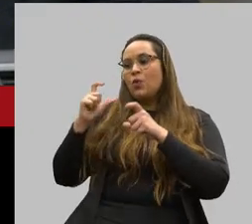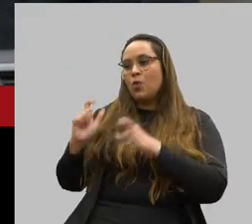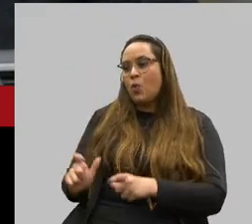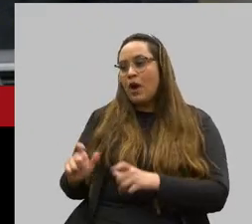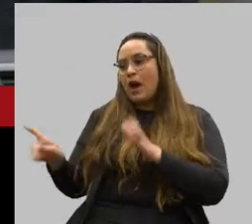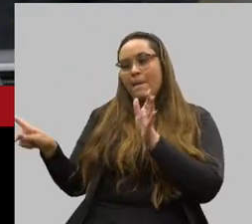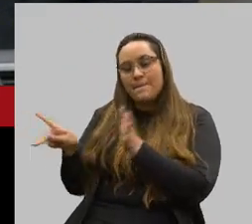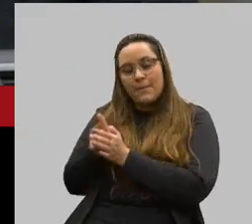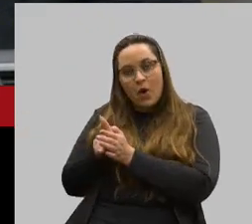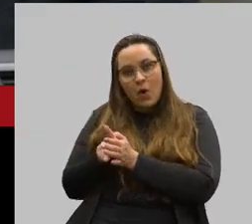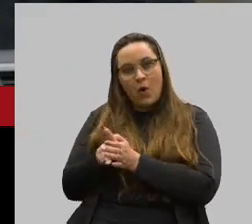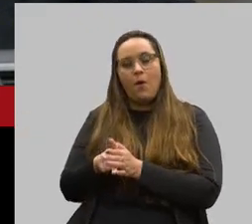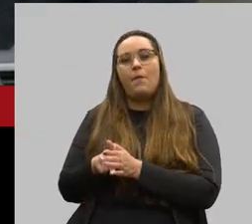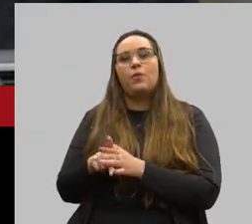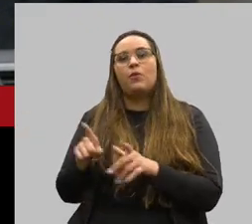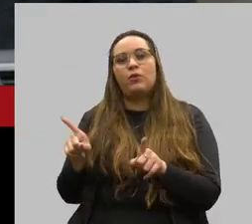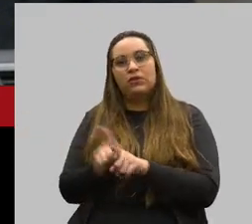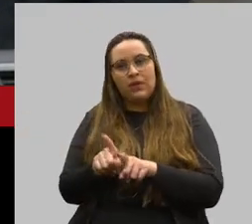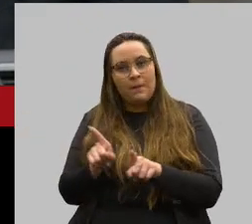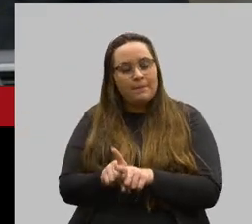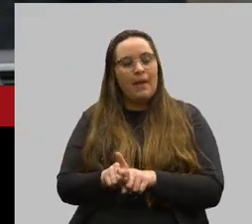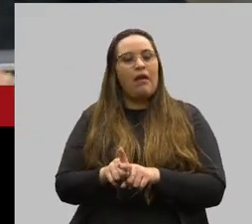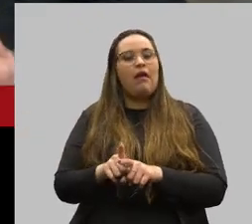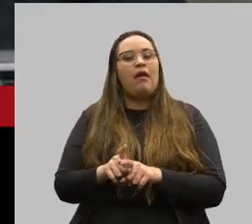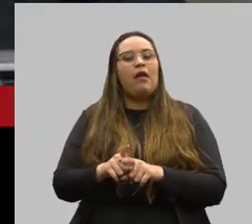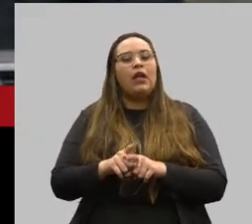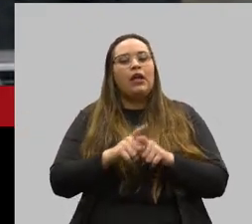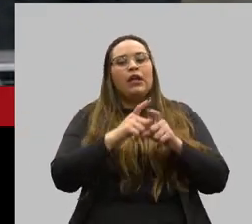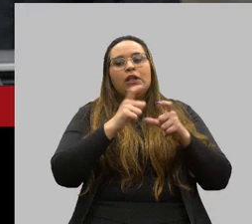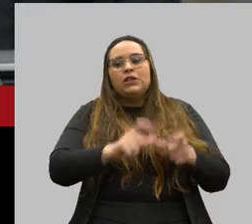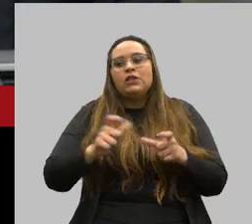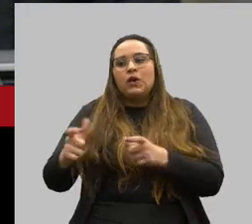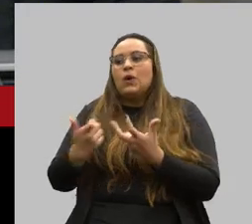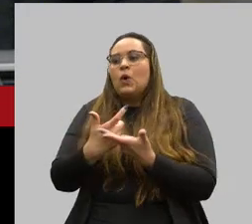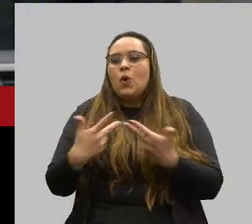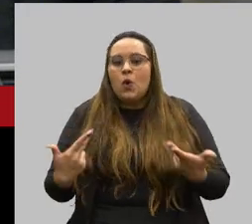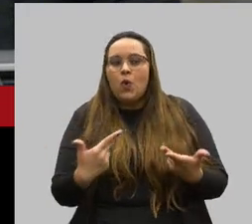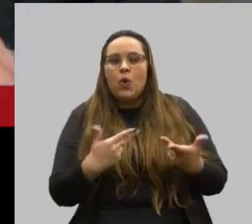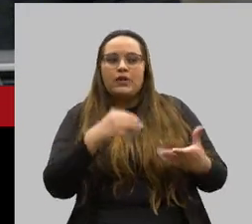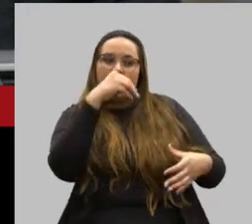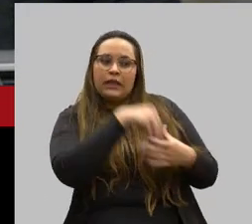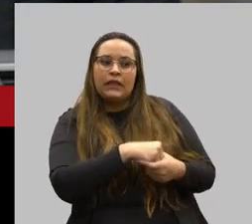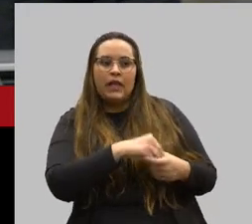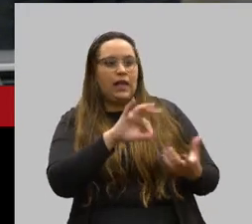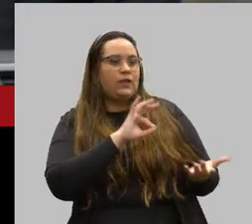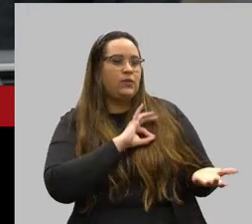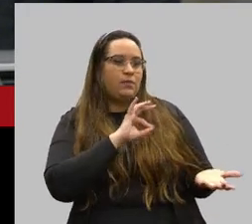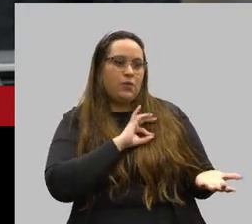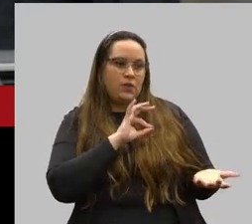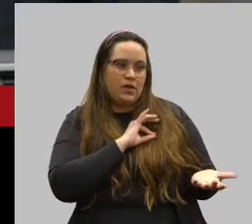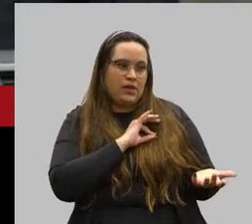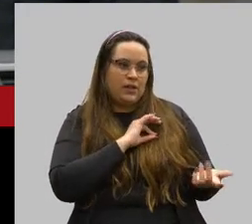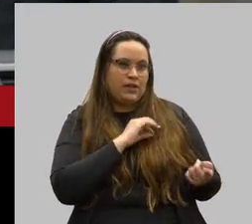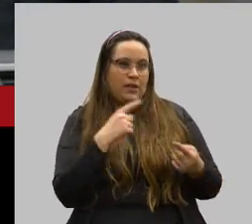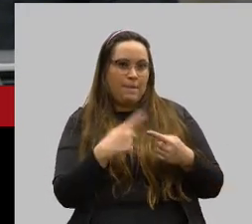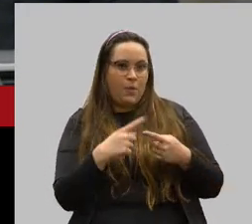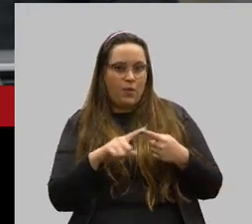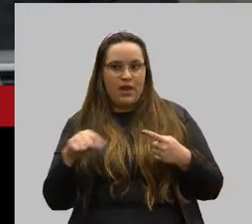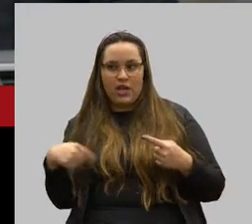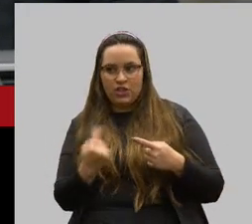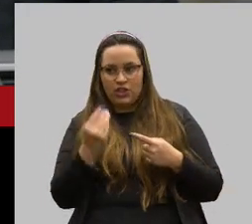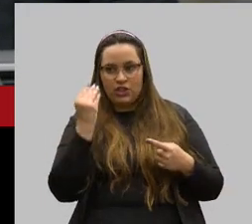específico para lidar com as situações de assédio moral na polícia porque mesa de conciliação